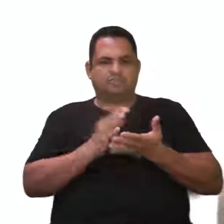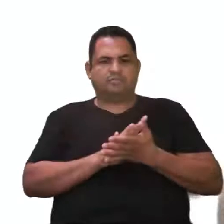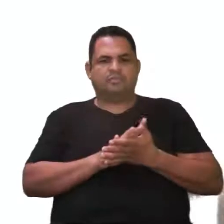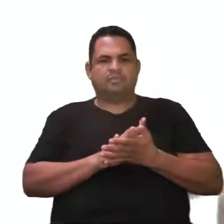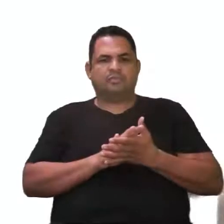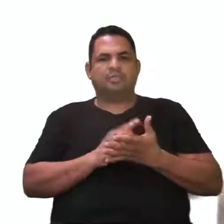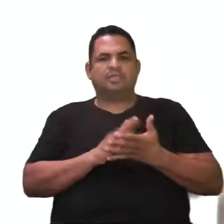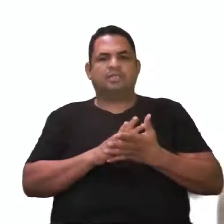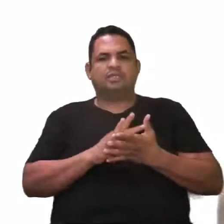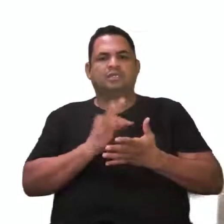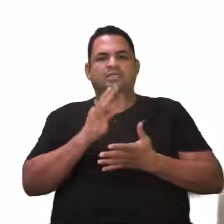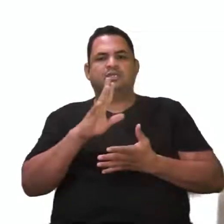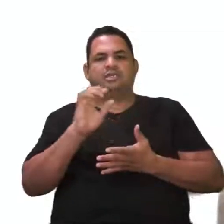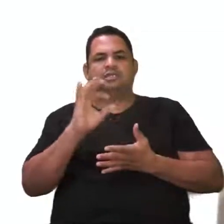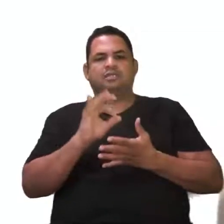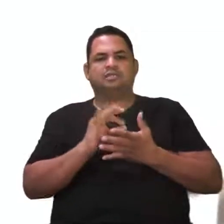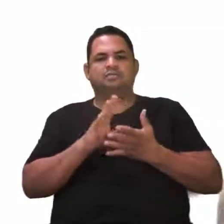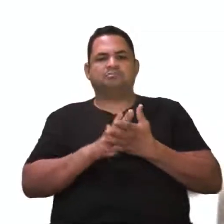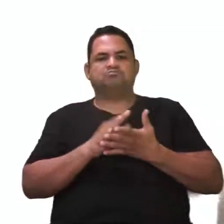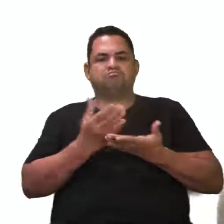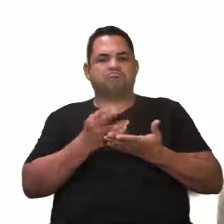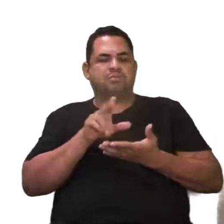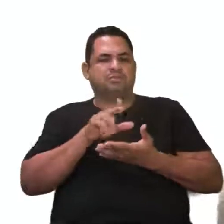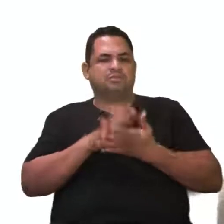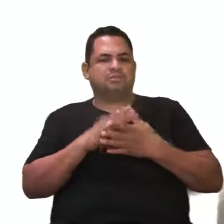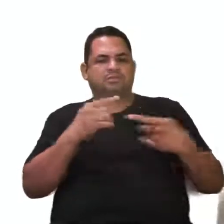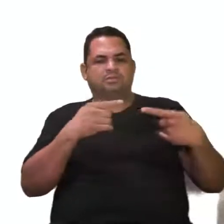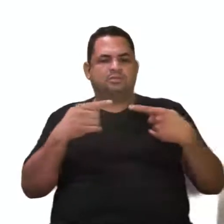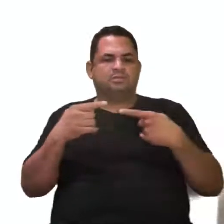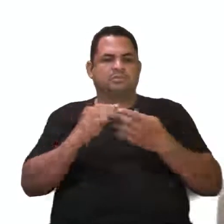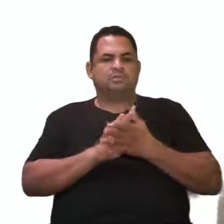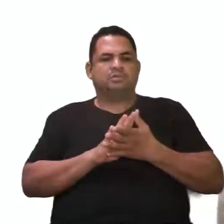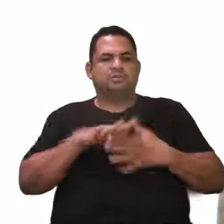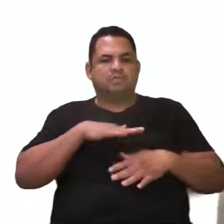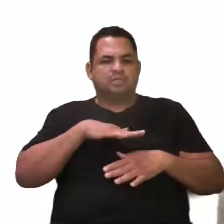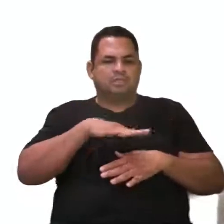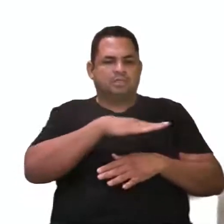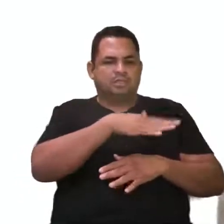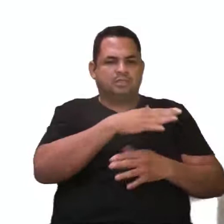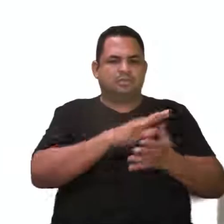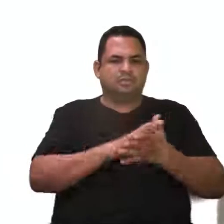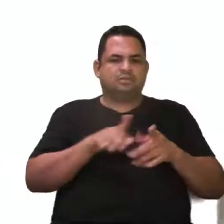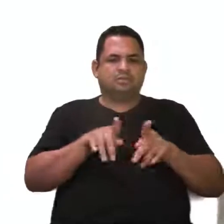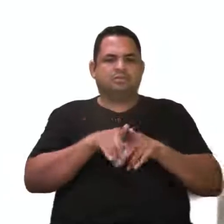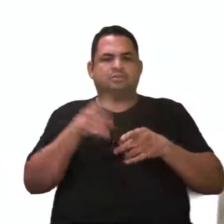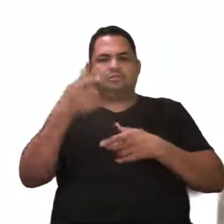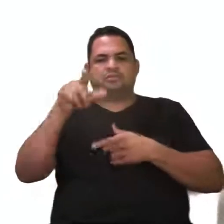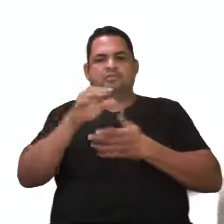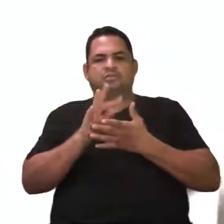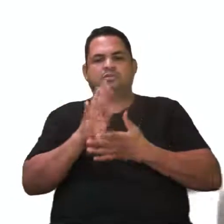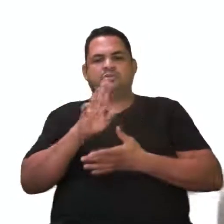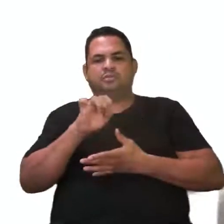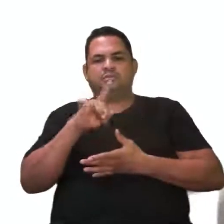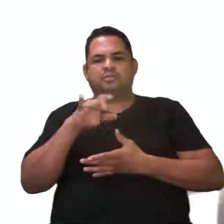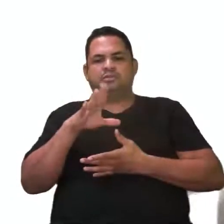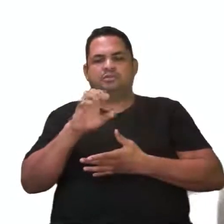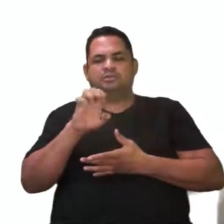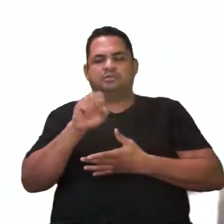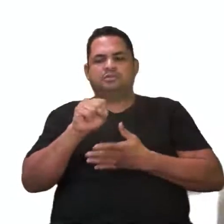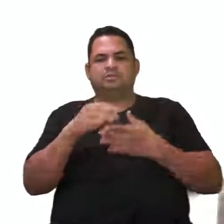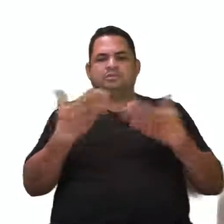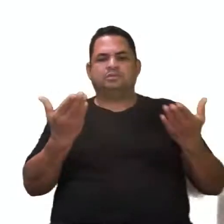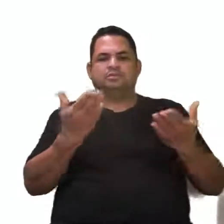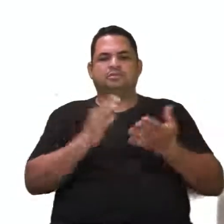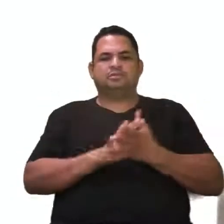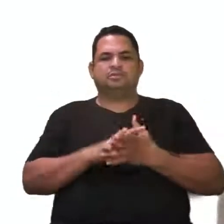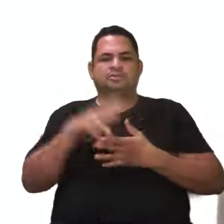nos taxos, ou na taxa, né? Intimamente relacionados, tais como nos lagartos e mesmo de todos os outros tetrápodes, tá?